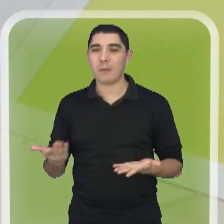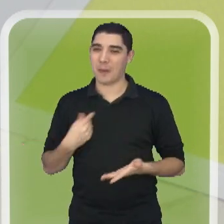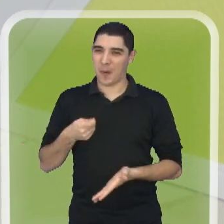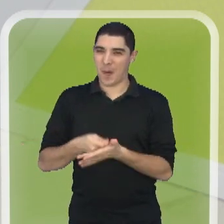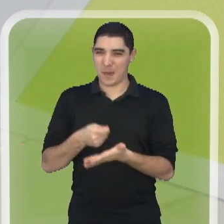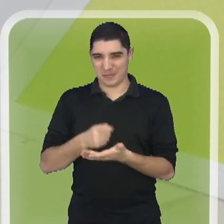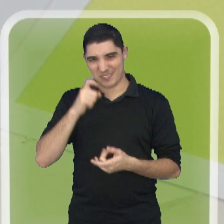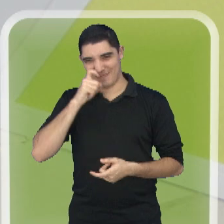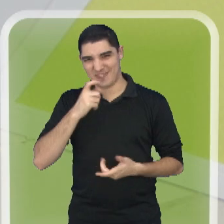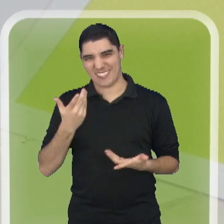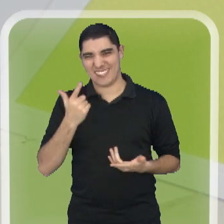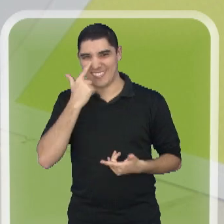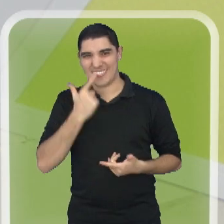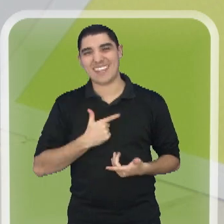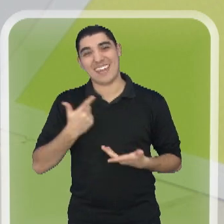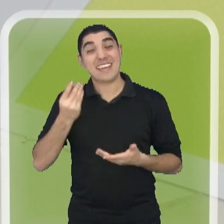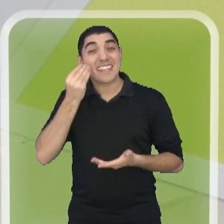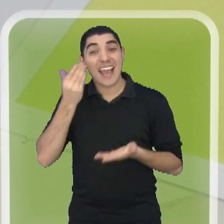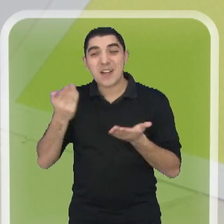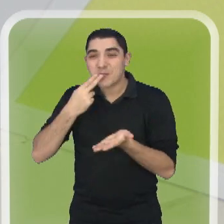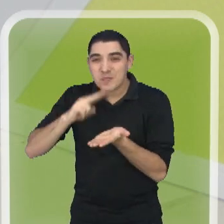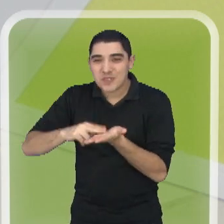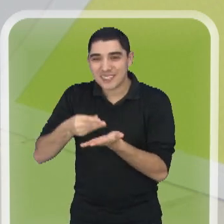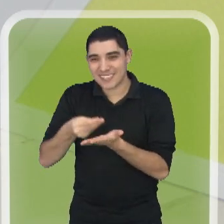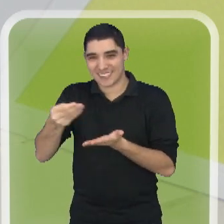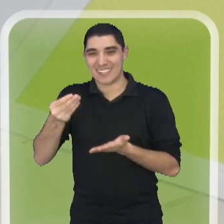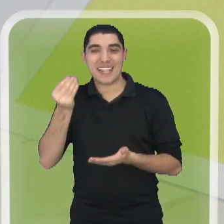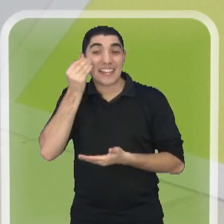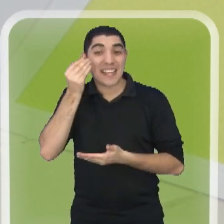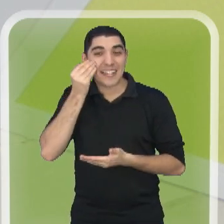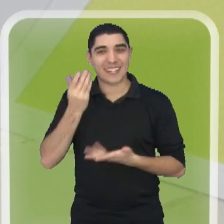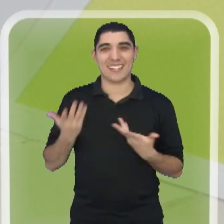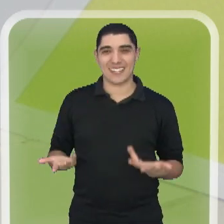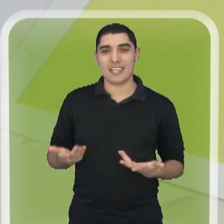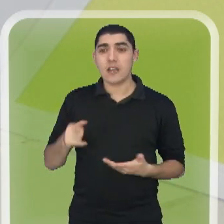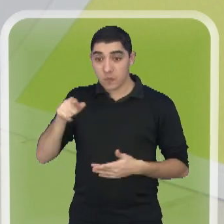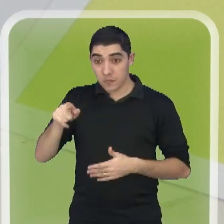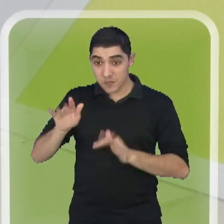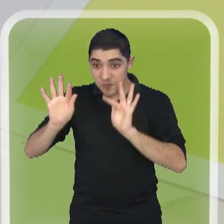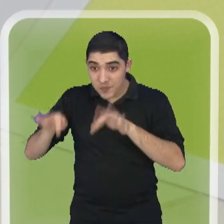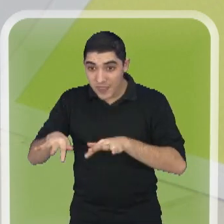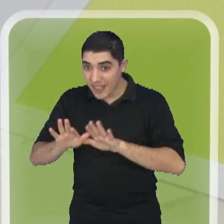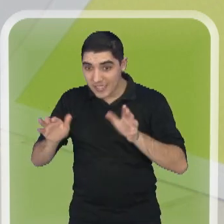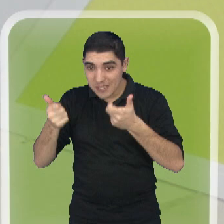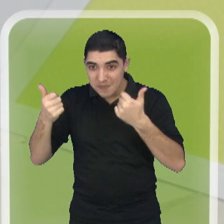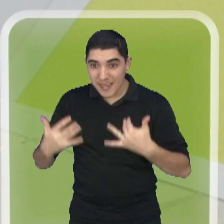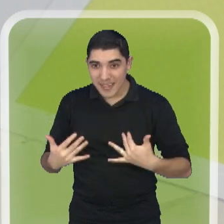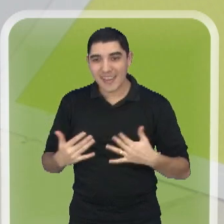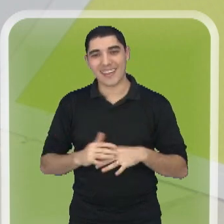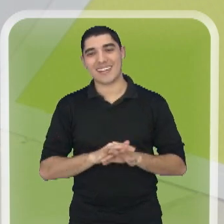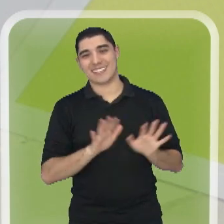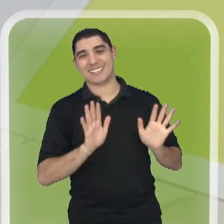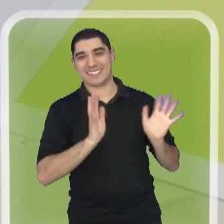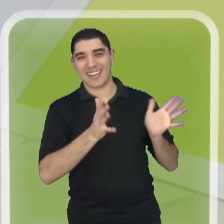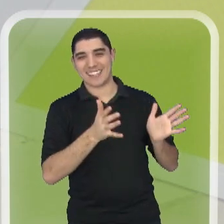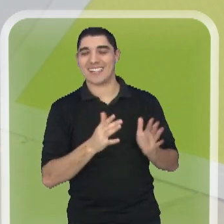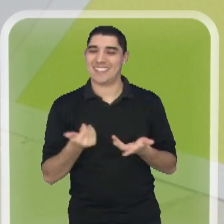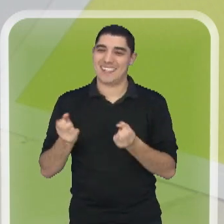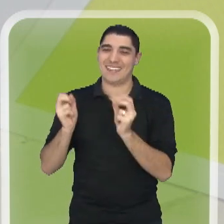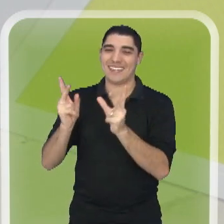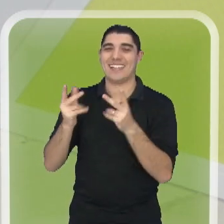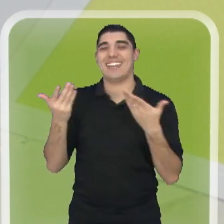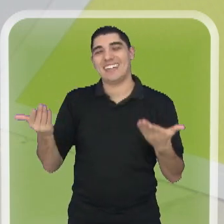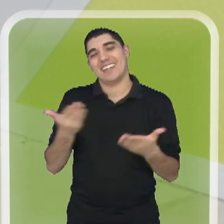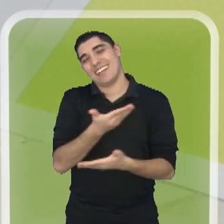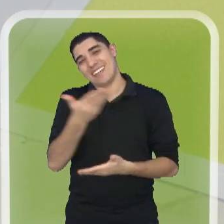beleza. Vamos ver se agora sai o convite, hein, Brunão? Vamos testar, ver se sai. Já terminou sua despedida? Já. Então tá bom. Gente,